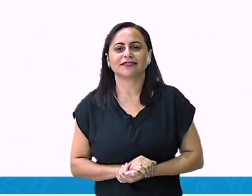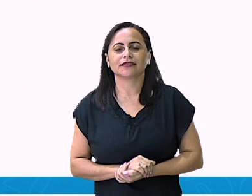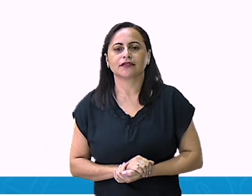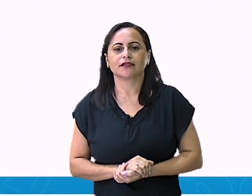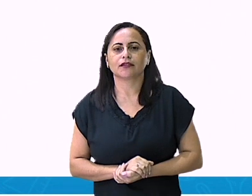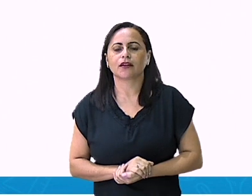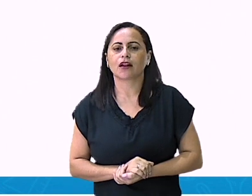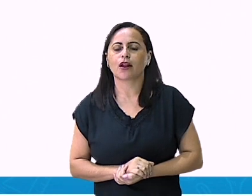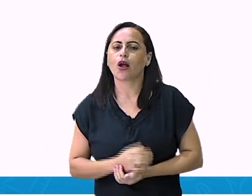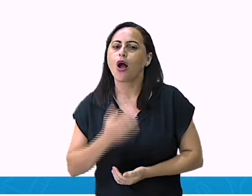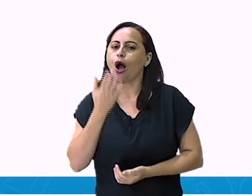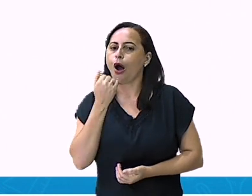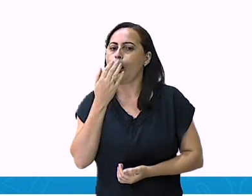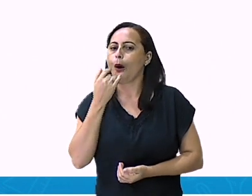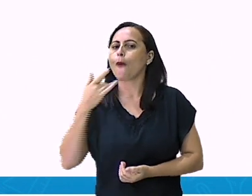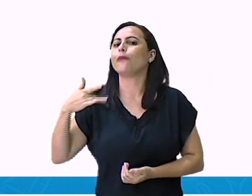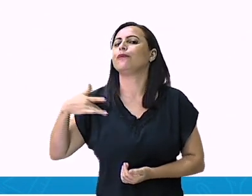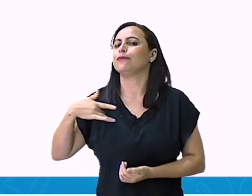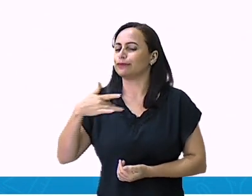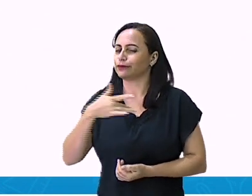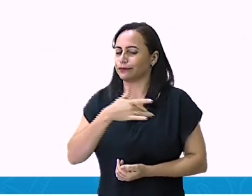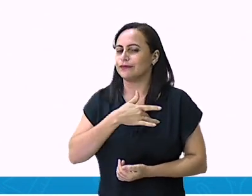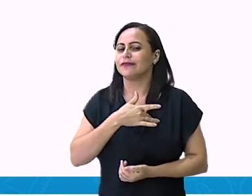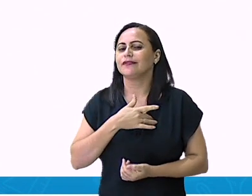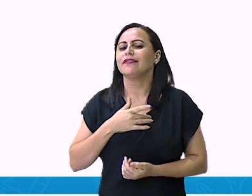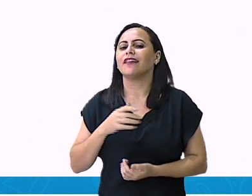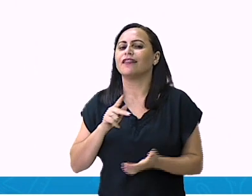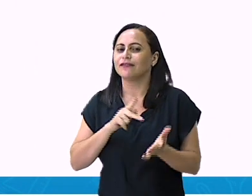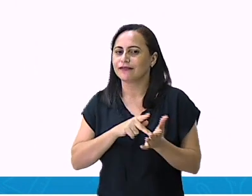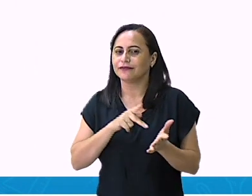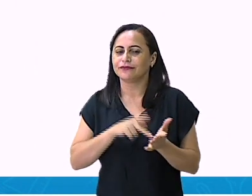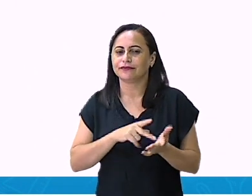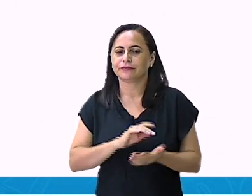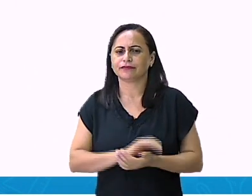comeu uma coisa mais saudável, não é mesmo?